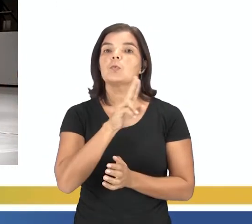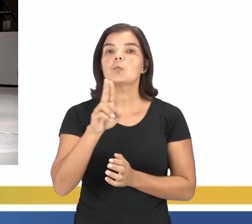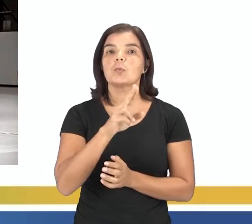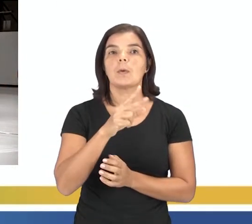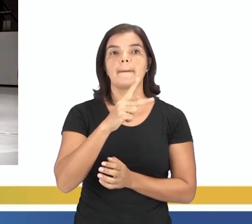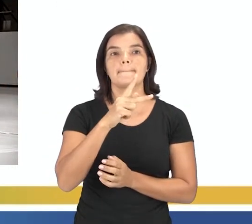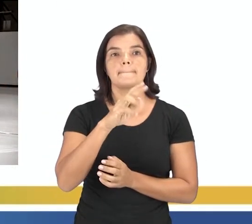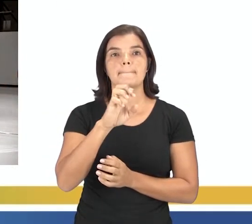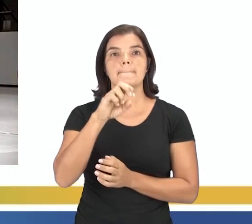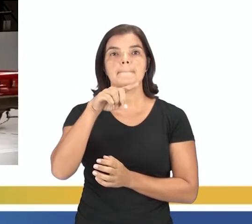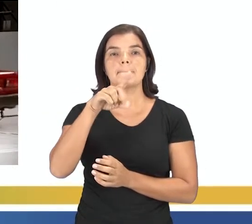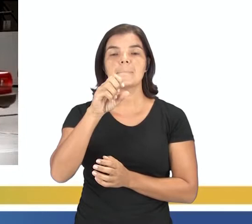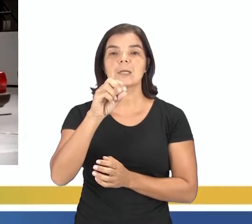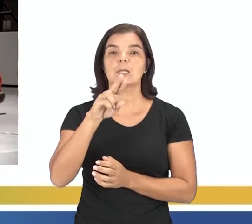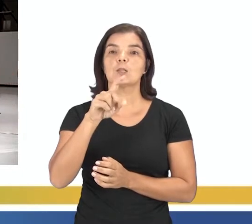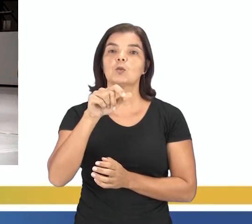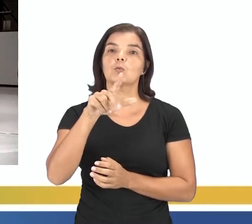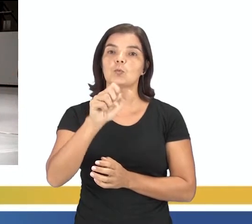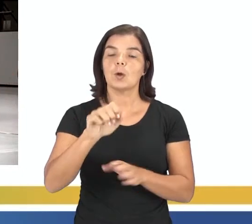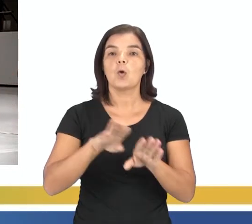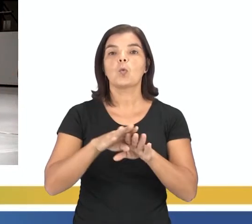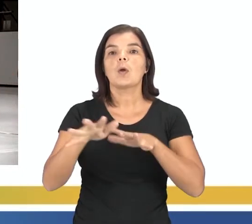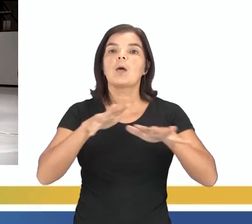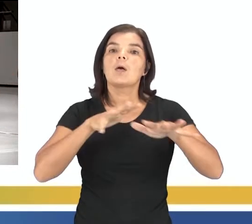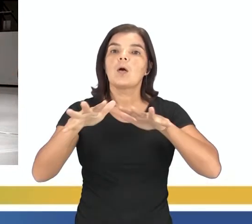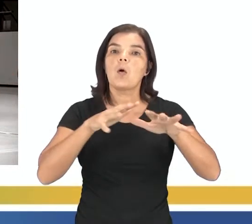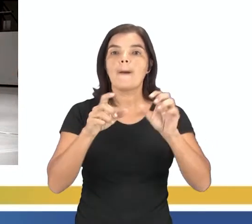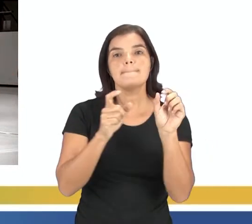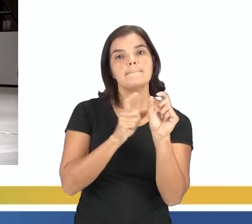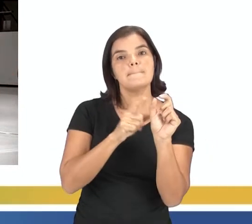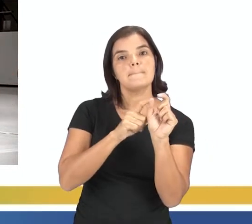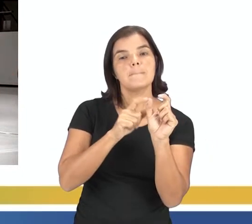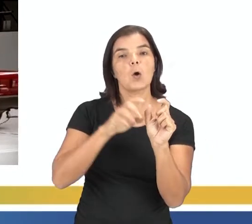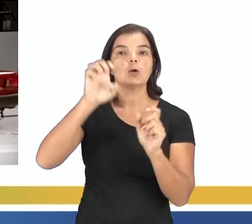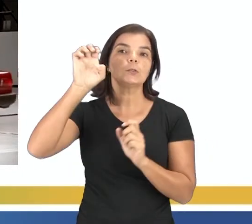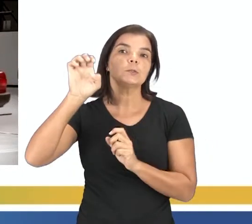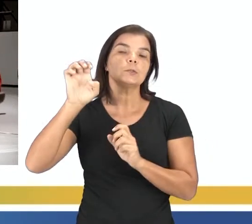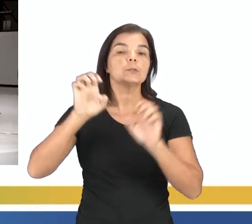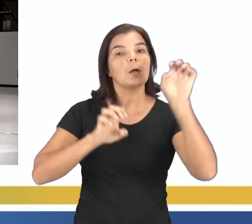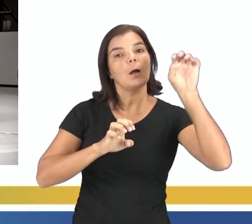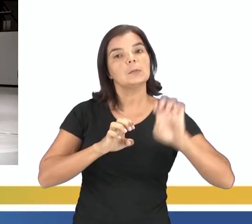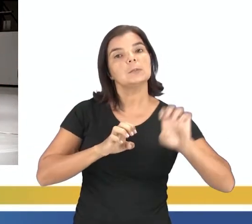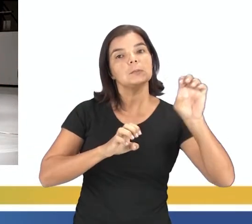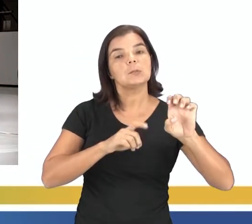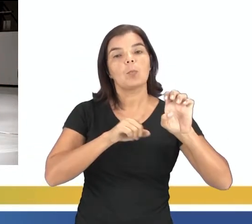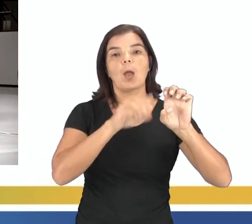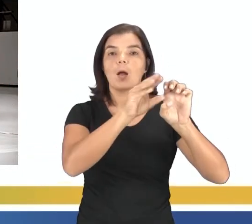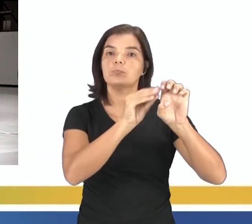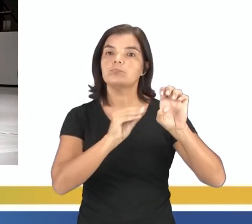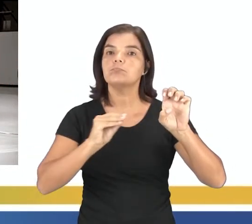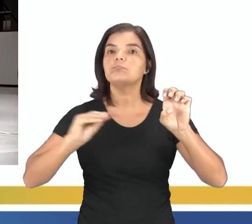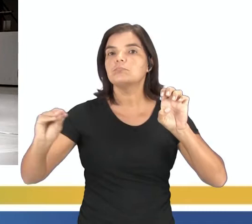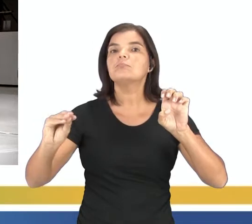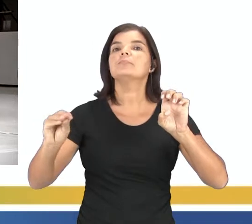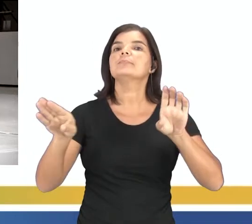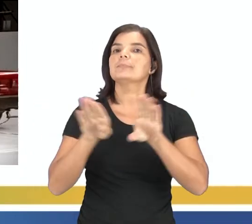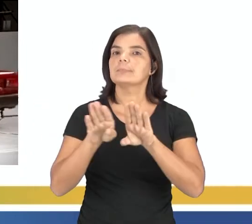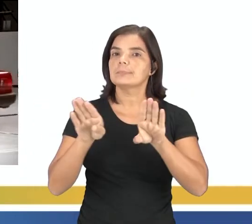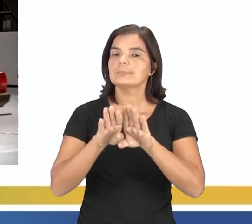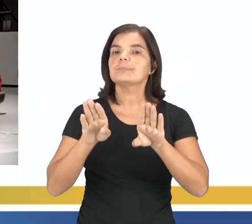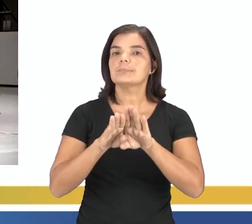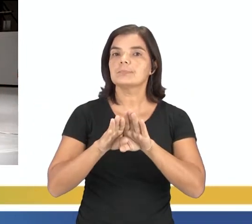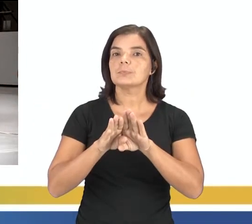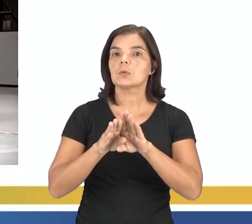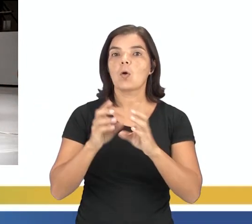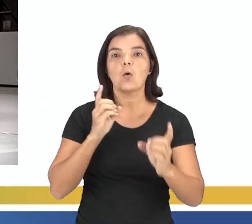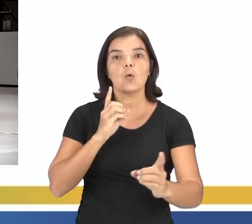de pêndulo de Newton, onde o movimento da bolinha na esquerda é transferido também para